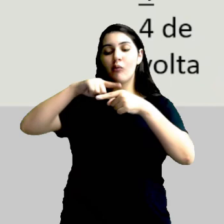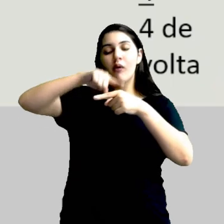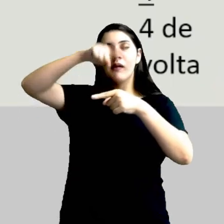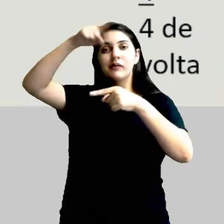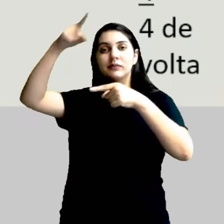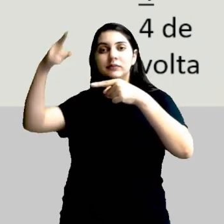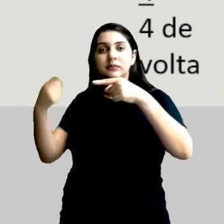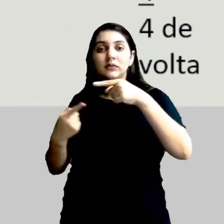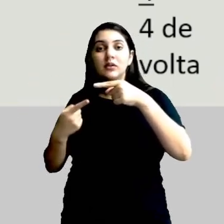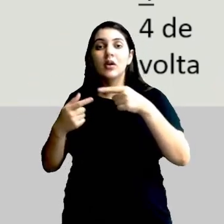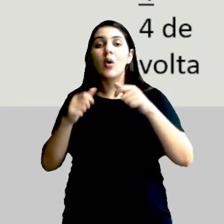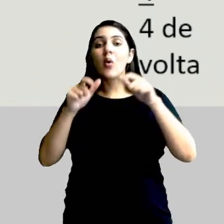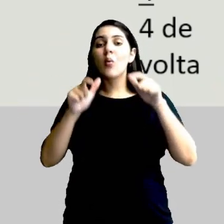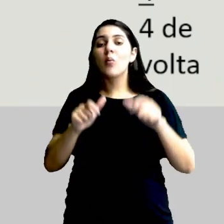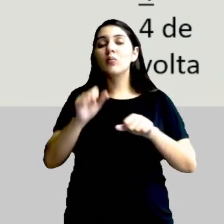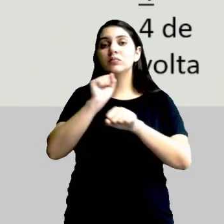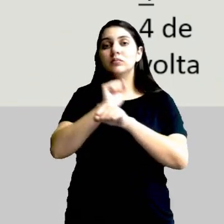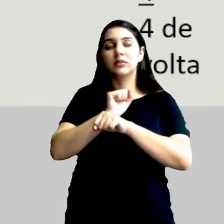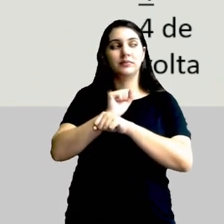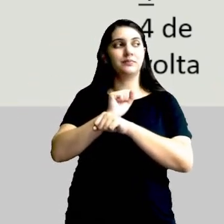que ela ia parar?